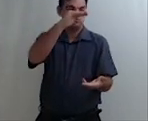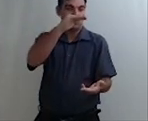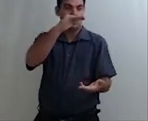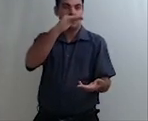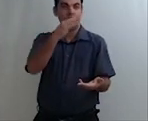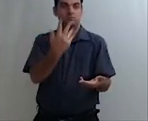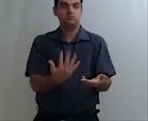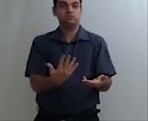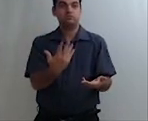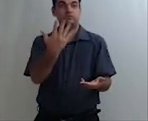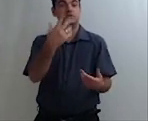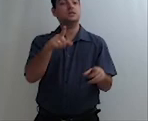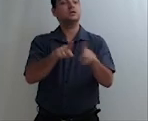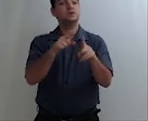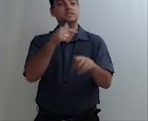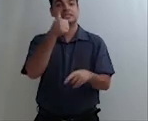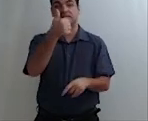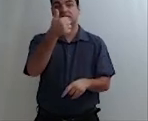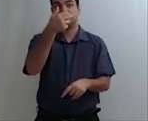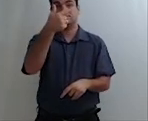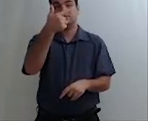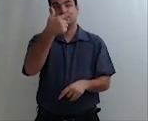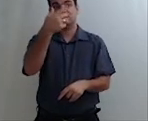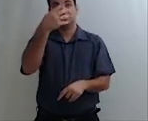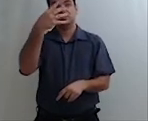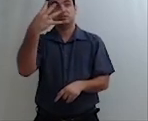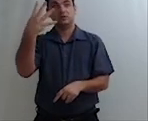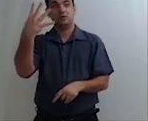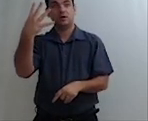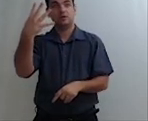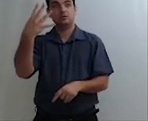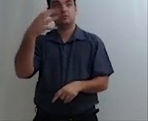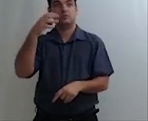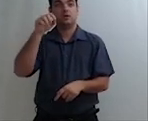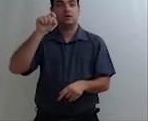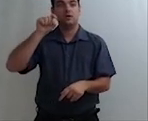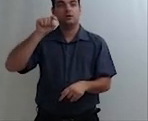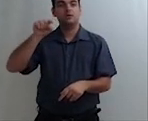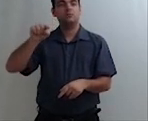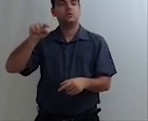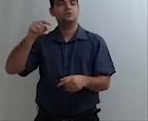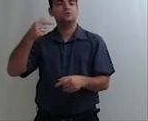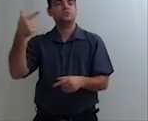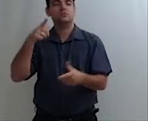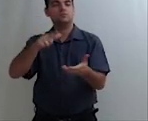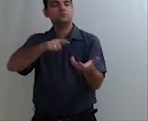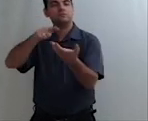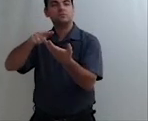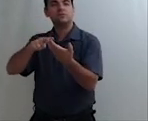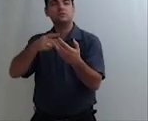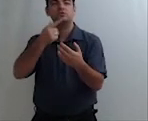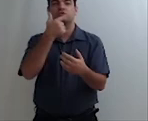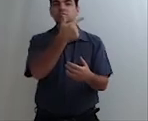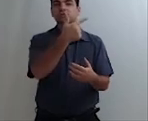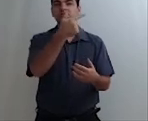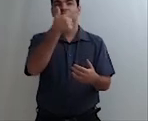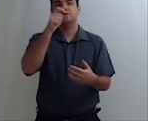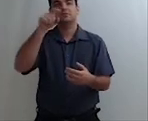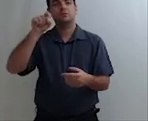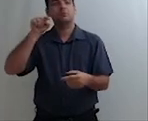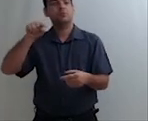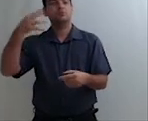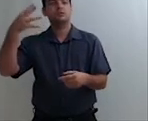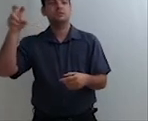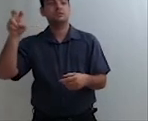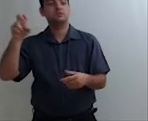de 124 munições cali P 22 36 munições calibre p 45